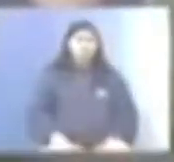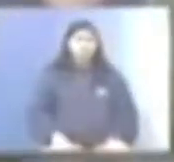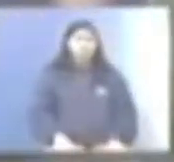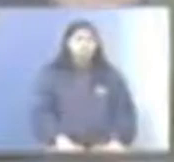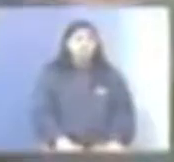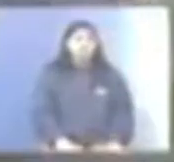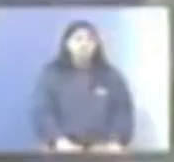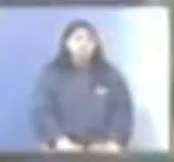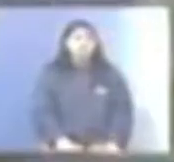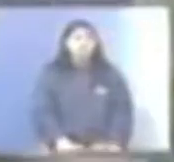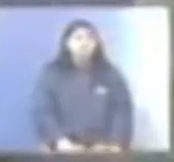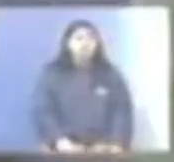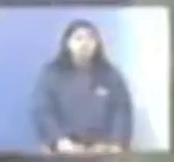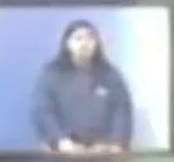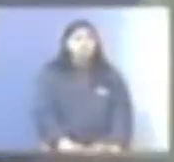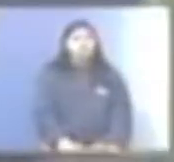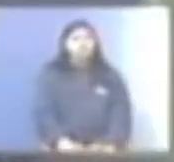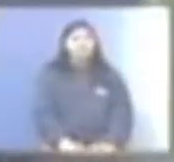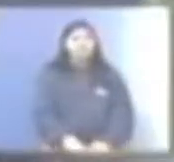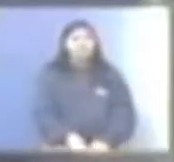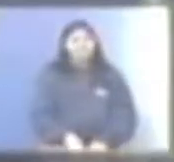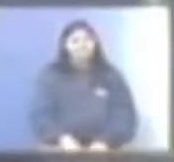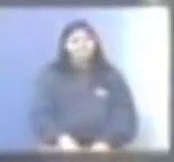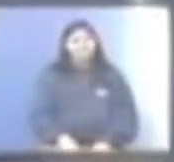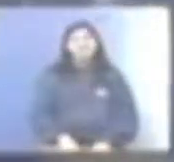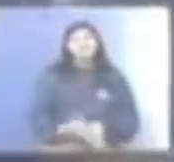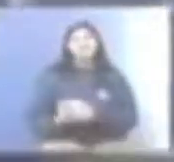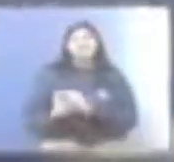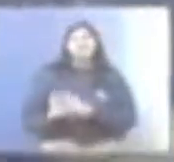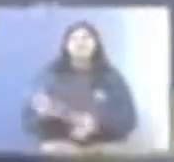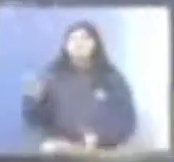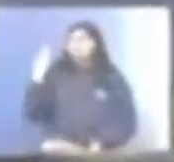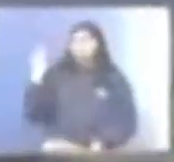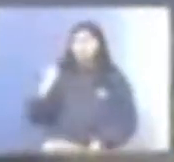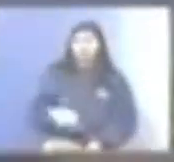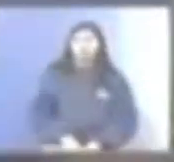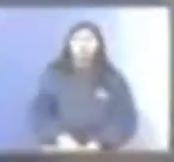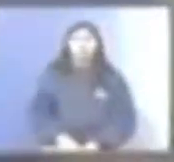ressentimento? Ré, engatar ré, é para trás.